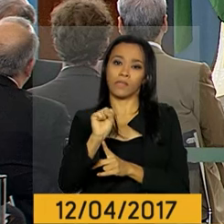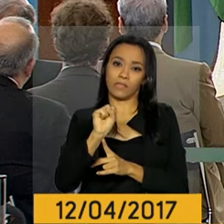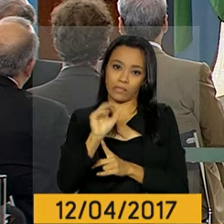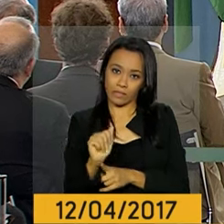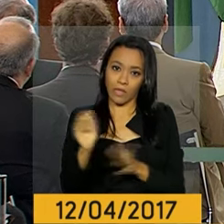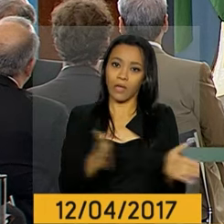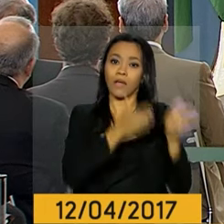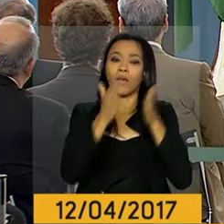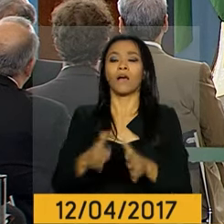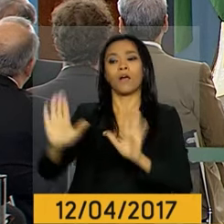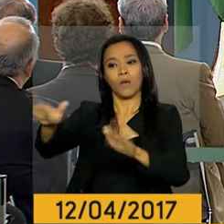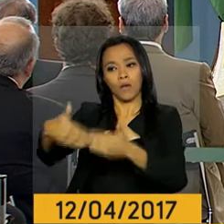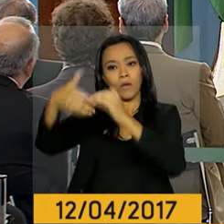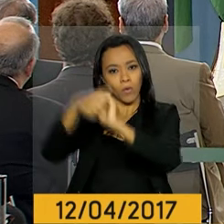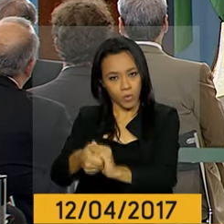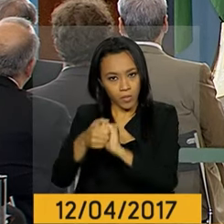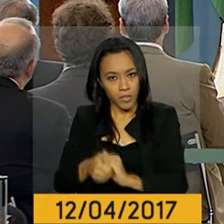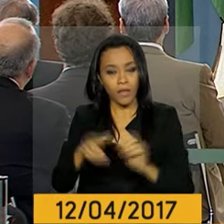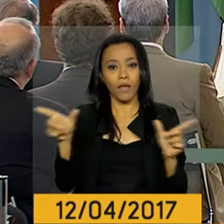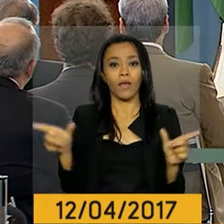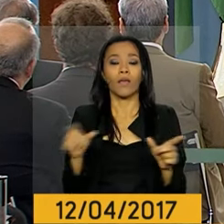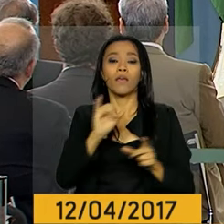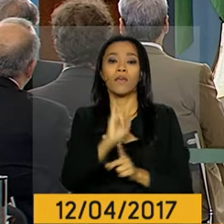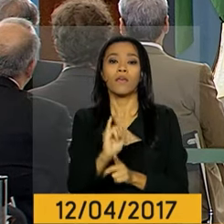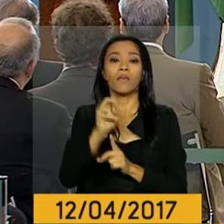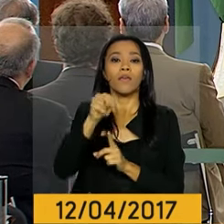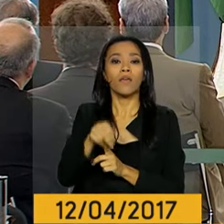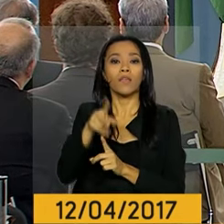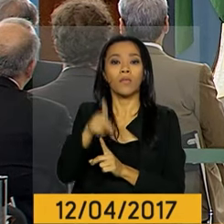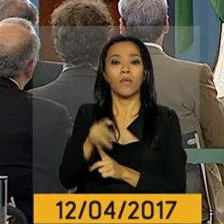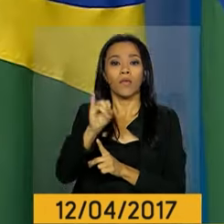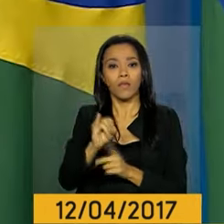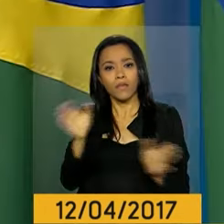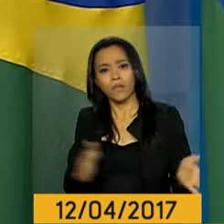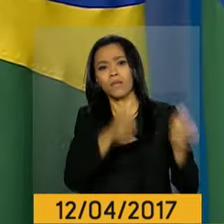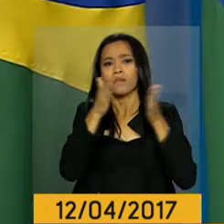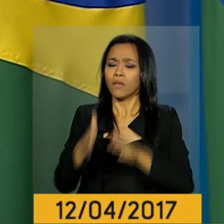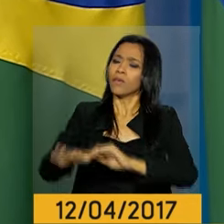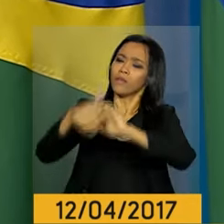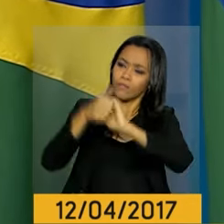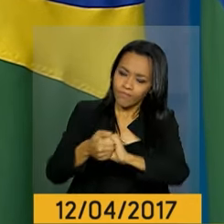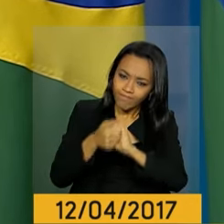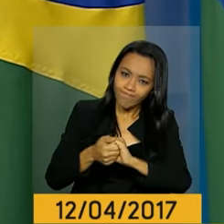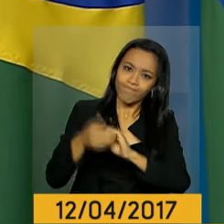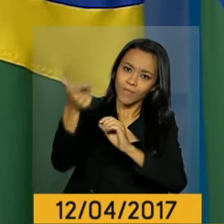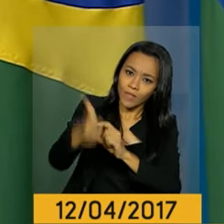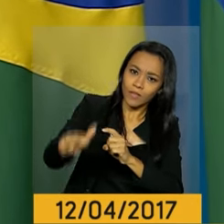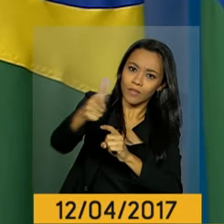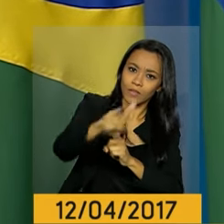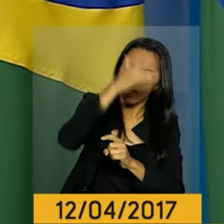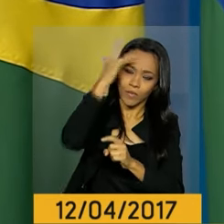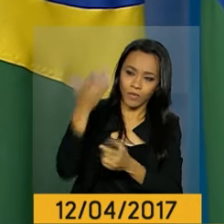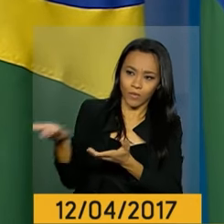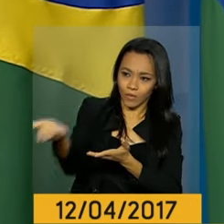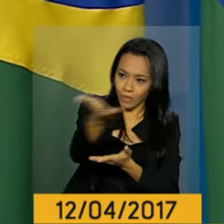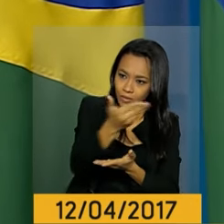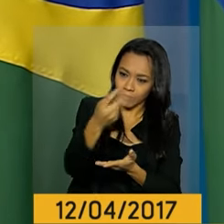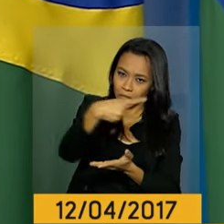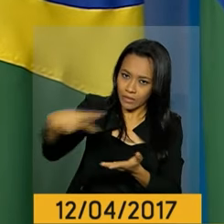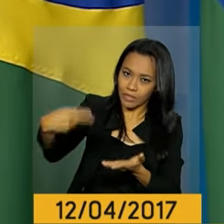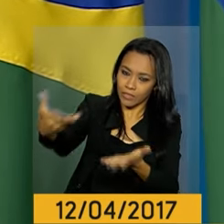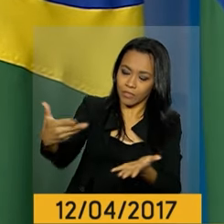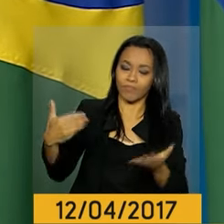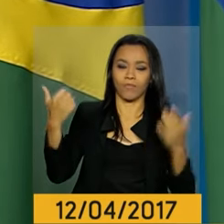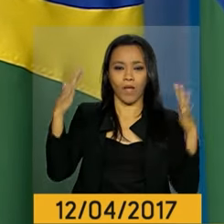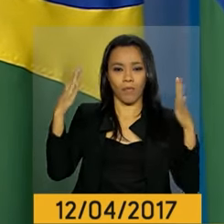Pereira por meio do Marco que está representando o Ricardo Barros e por meio dos seus respectivos presidentes